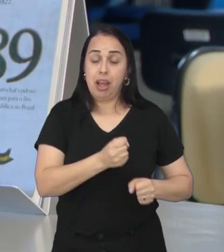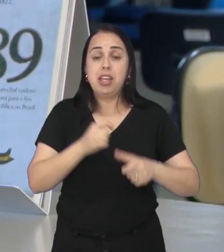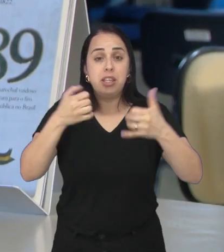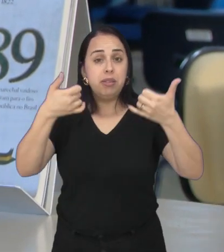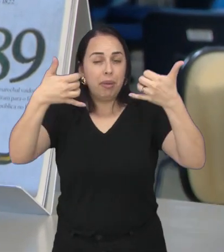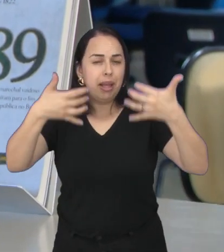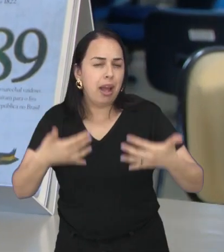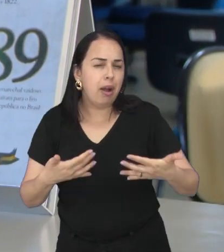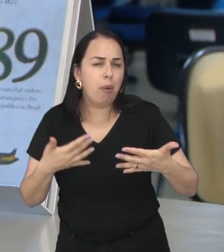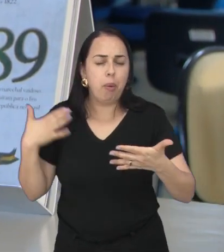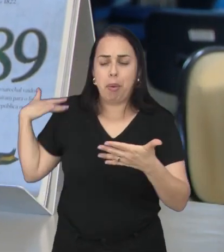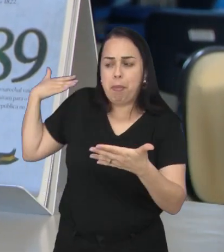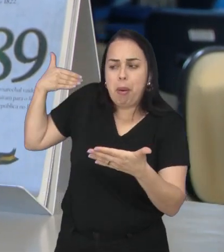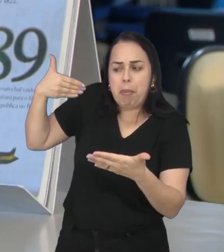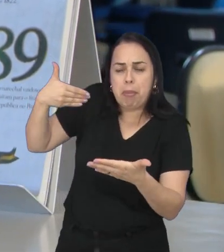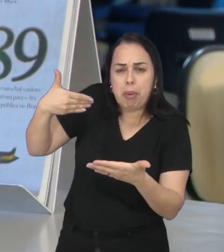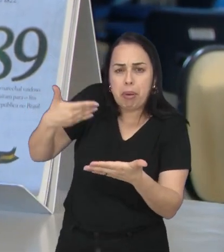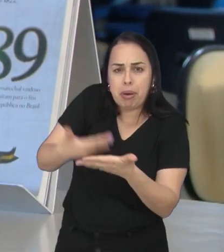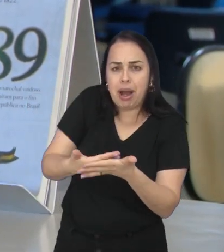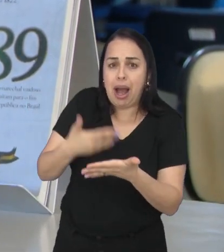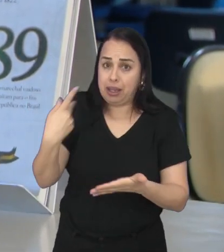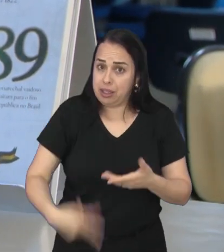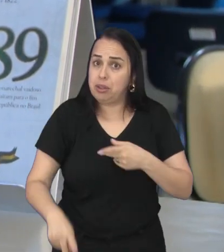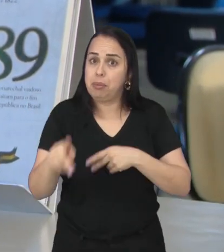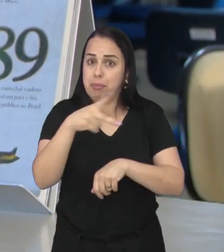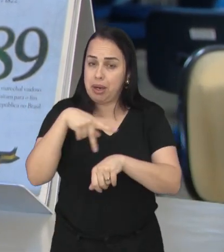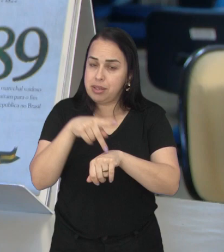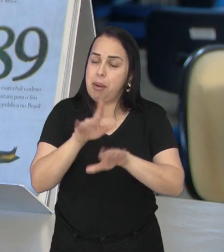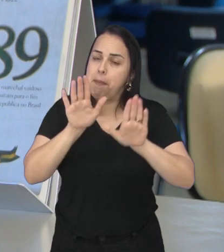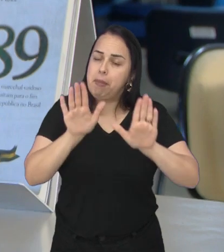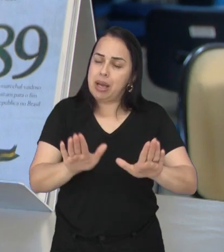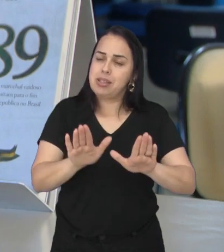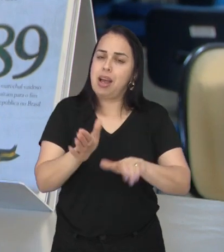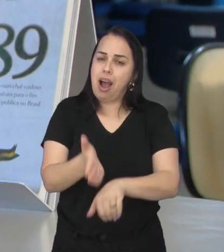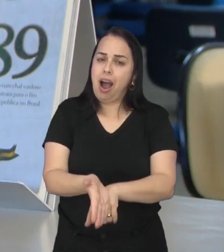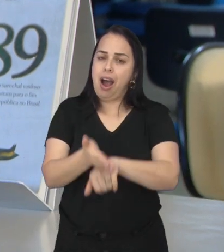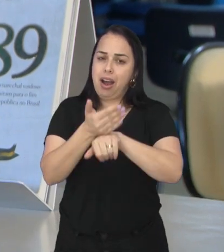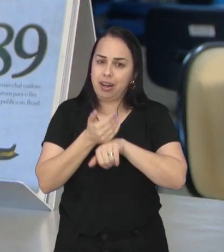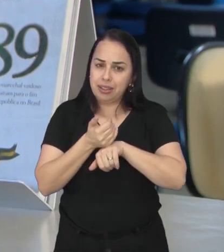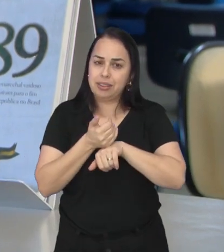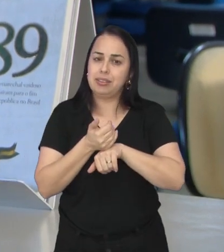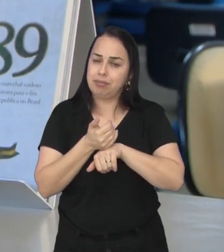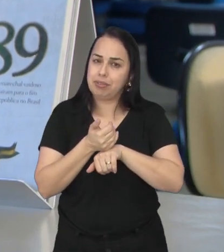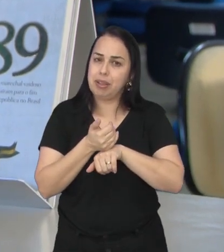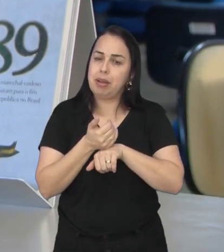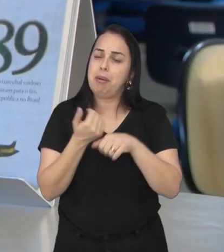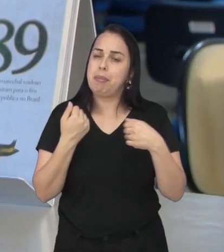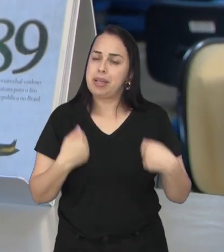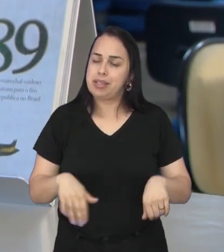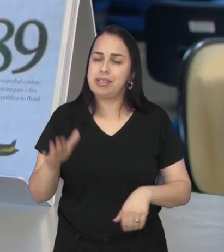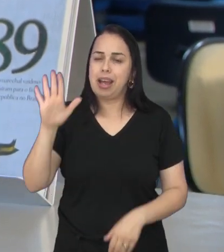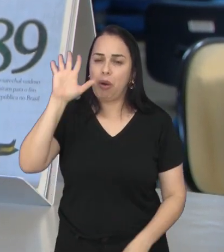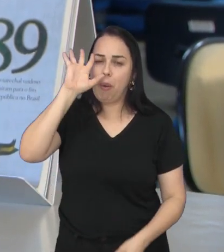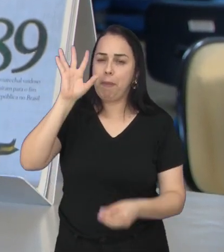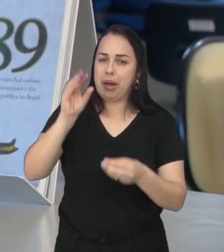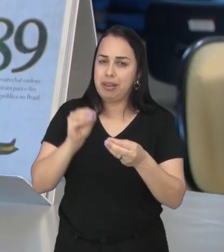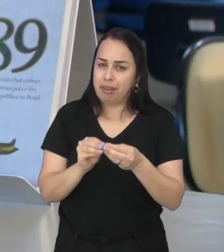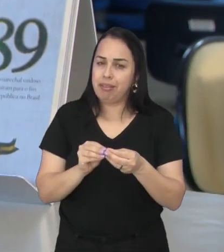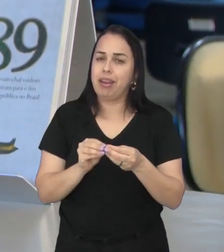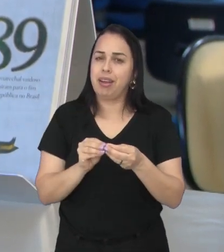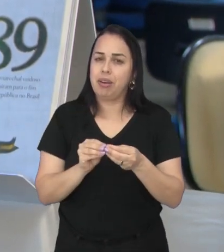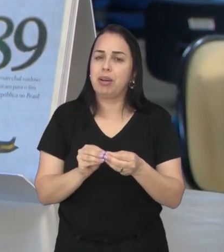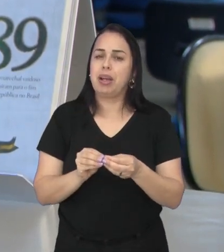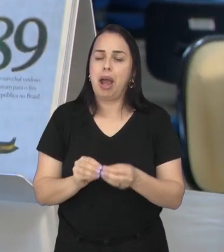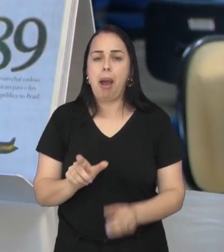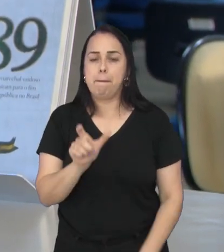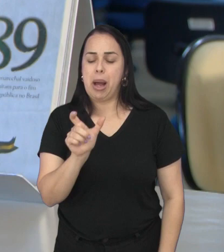um pouco de como foi esse processo aqui no país. Mas antes, acho importante a gente conceituar a